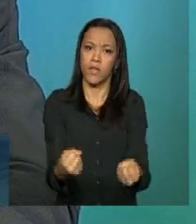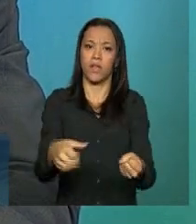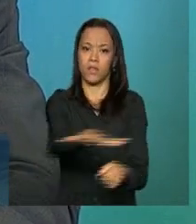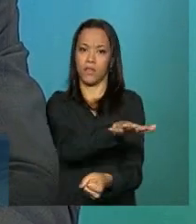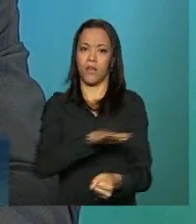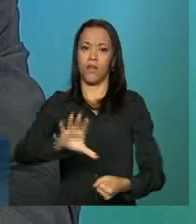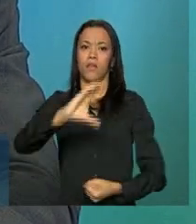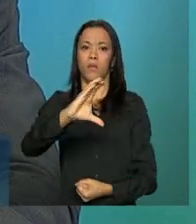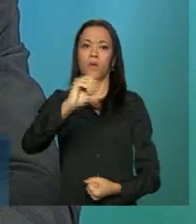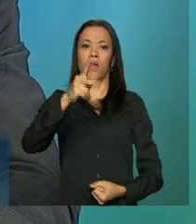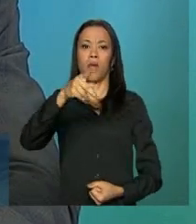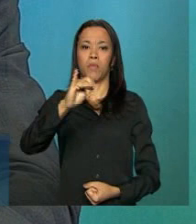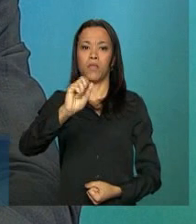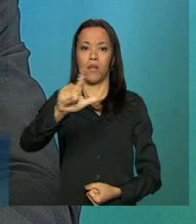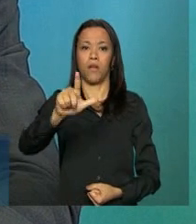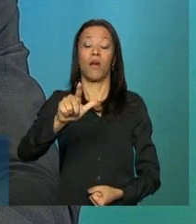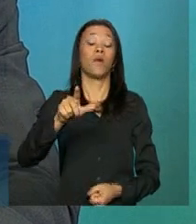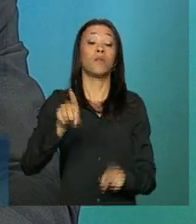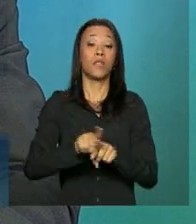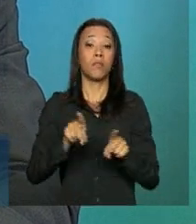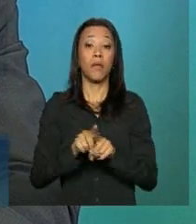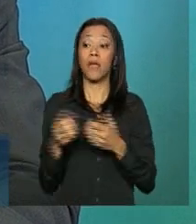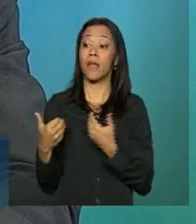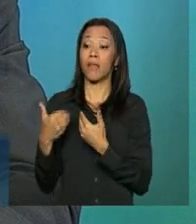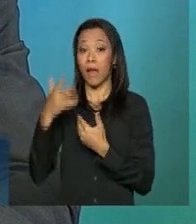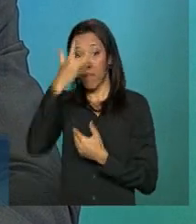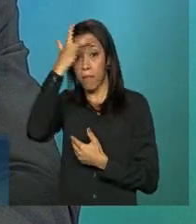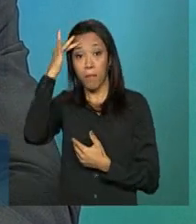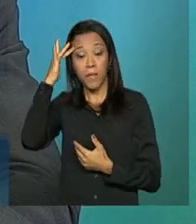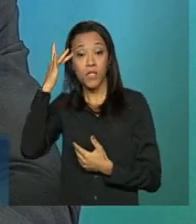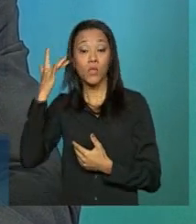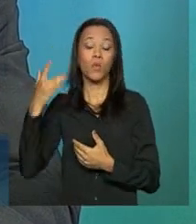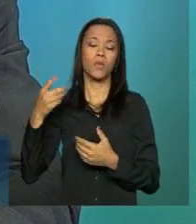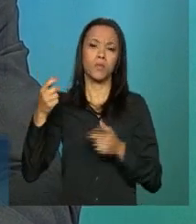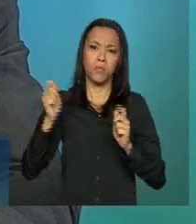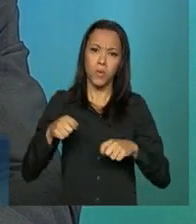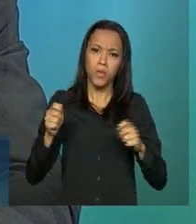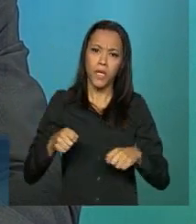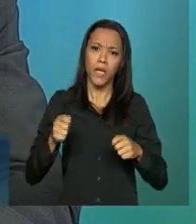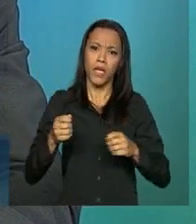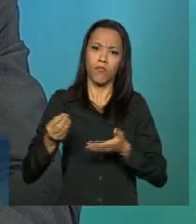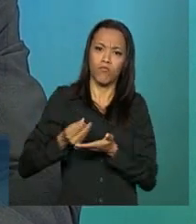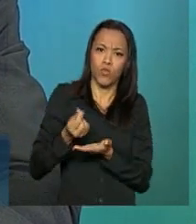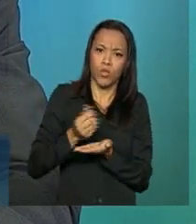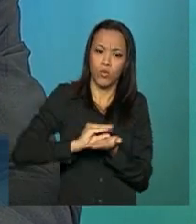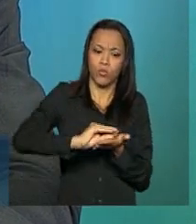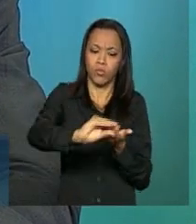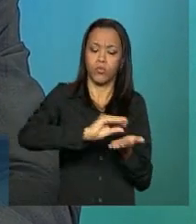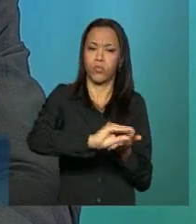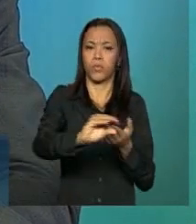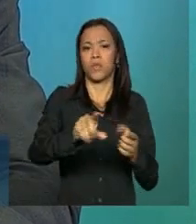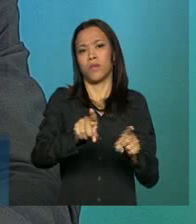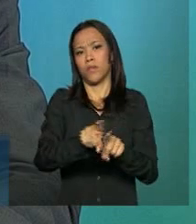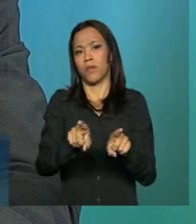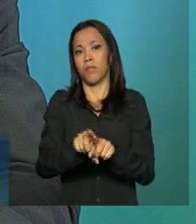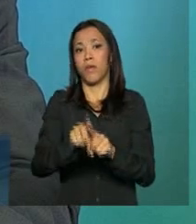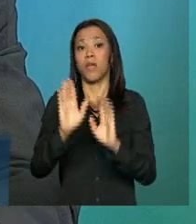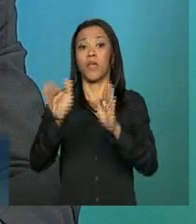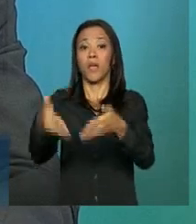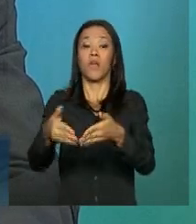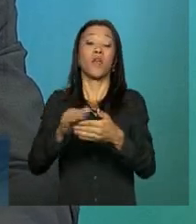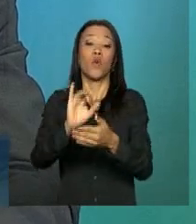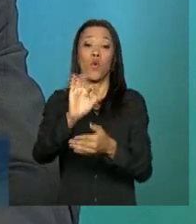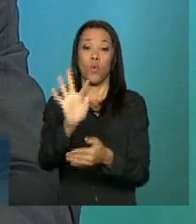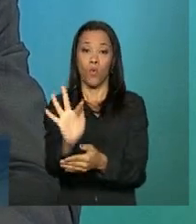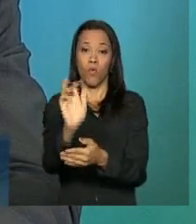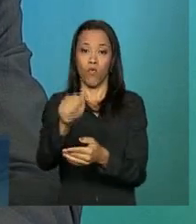oportunidade das pessoas investirem, né? É importante, e a Bolsa de Valores, os fundos de